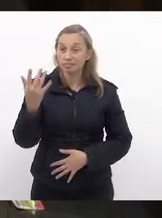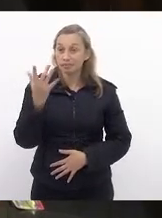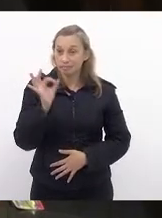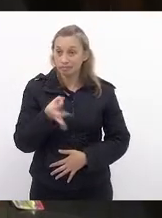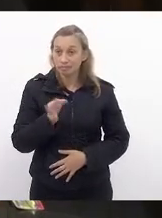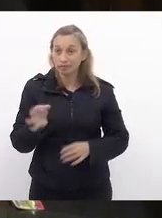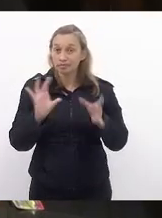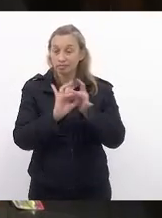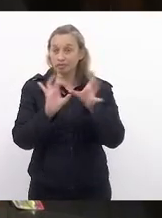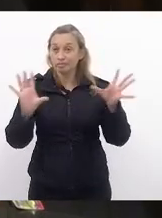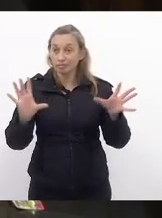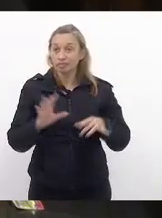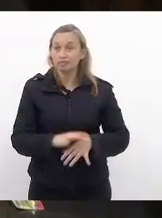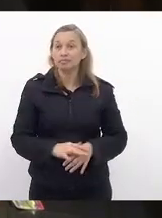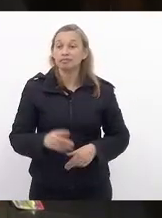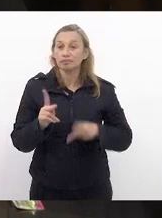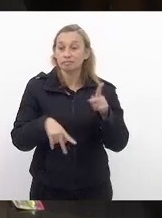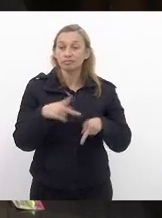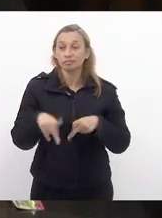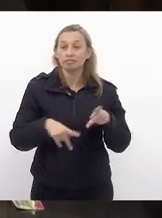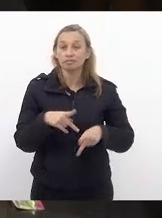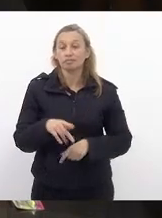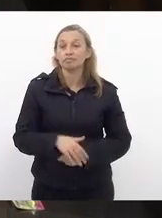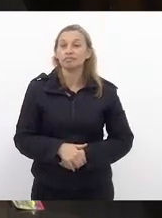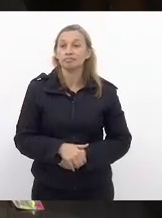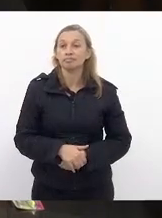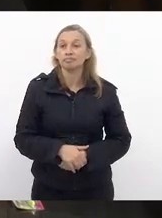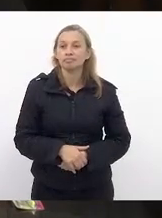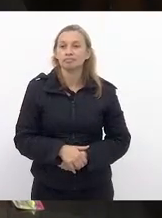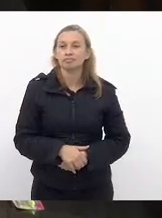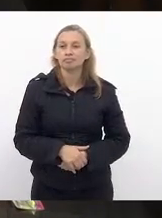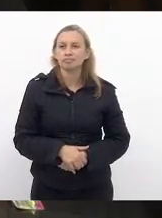garantir a liberdade do Povo Fluminense